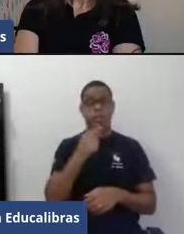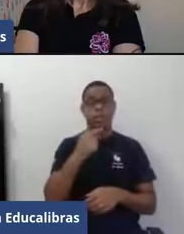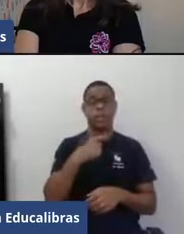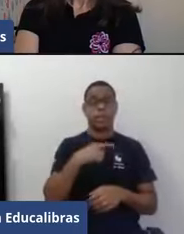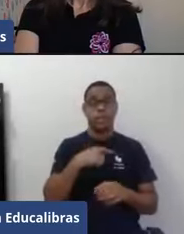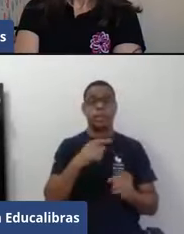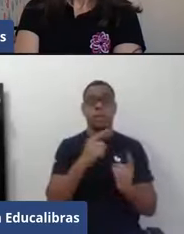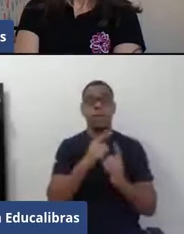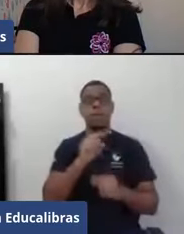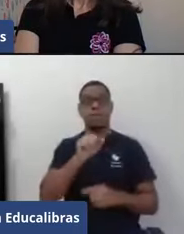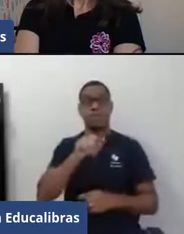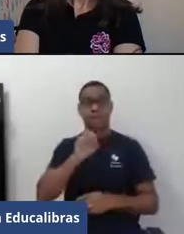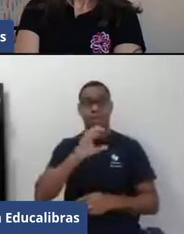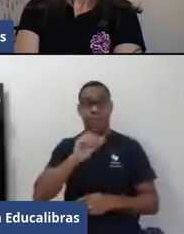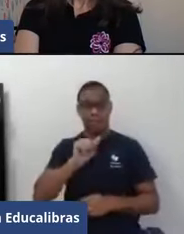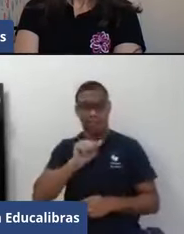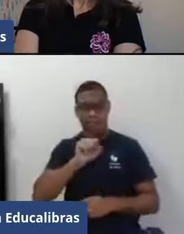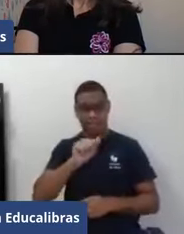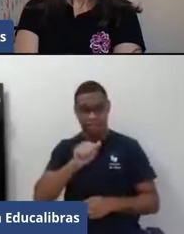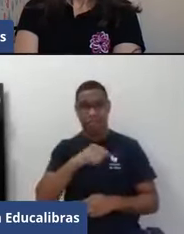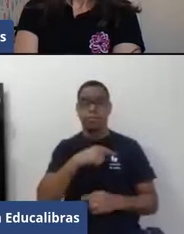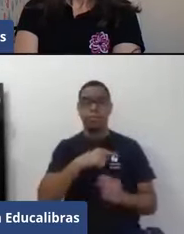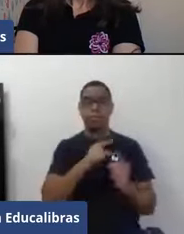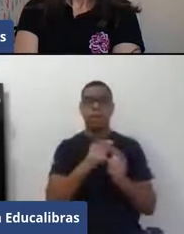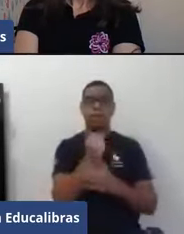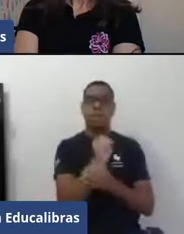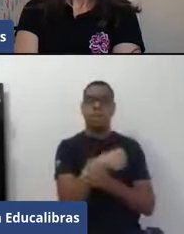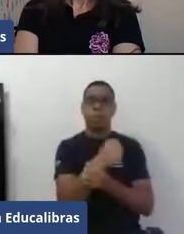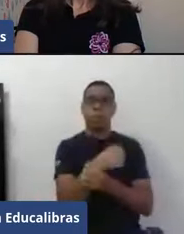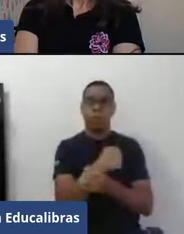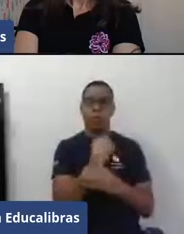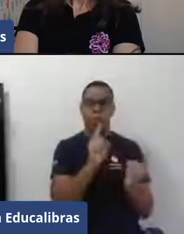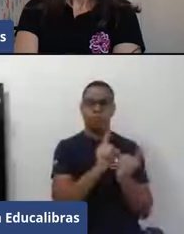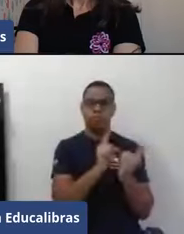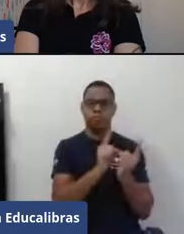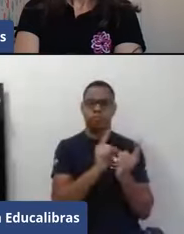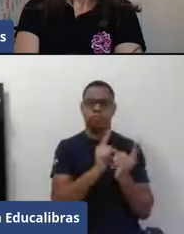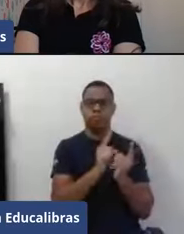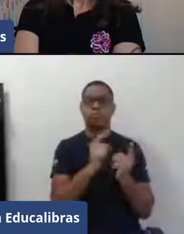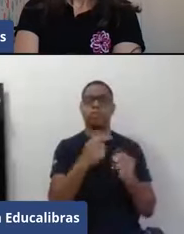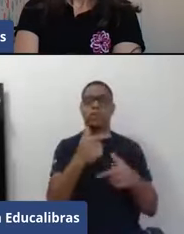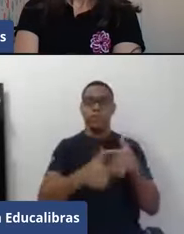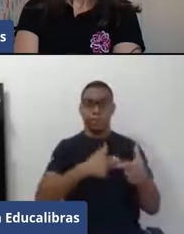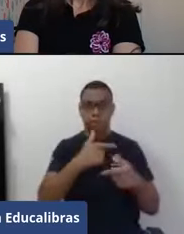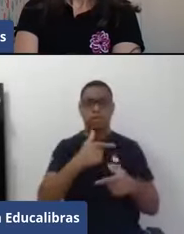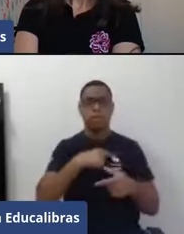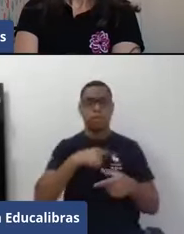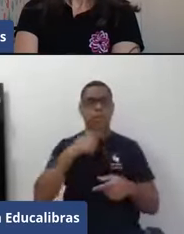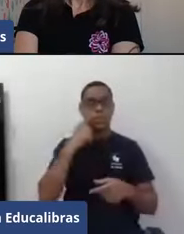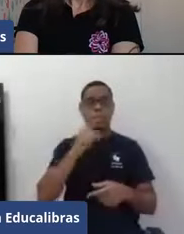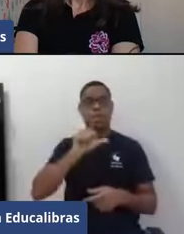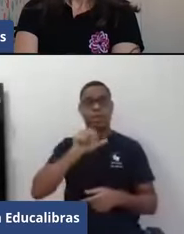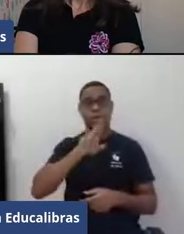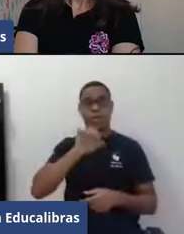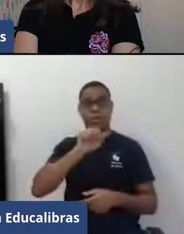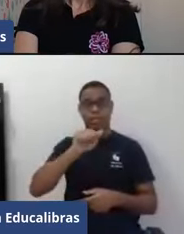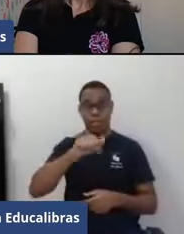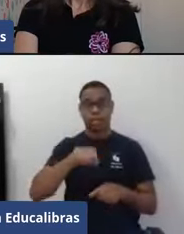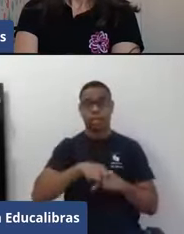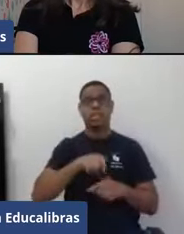na casa, através de uma fisioterapeuta, que trabalha na parte visual, que a Larissa tem deficiência